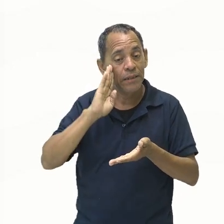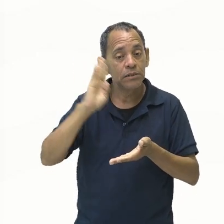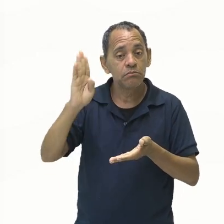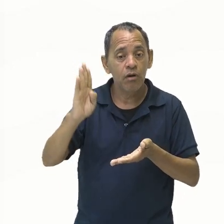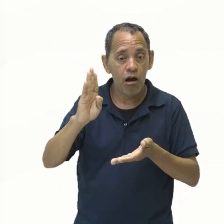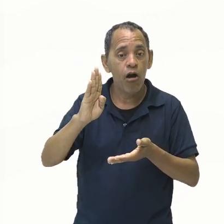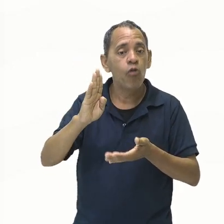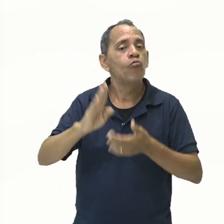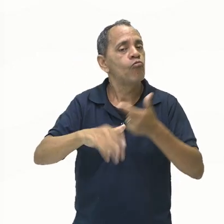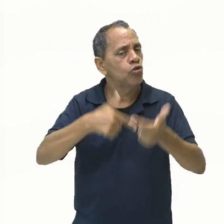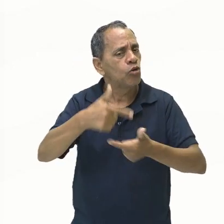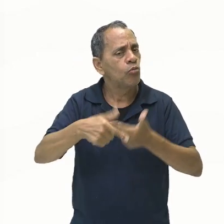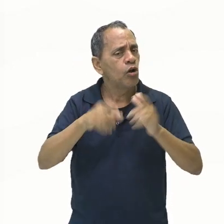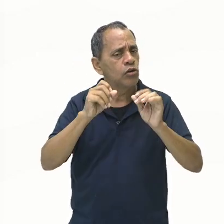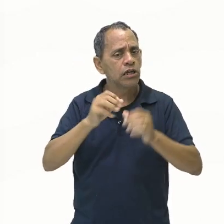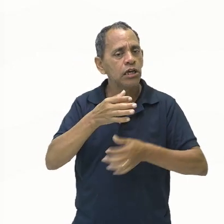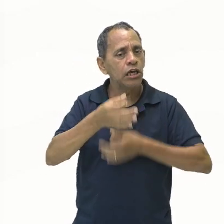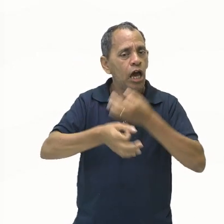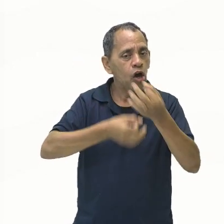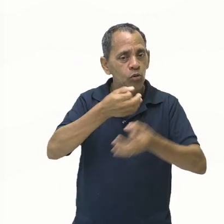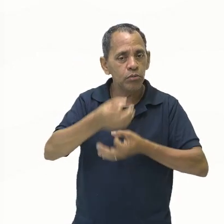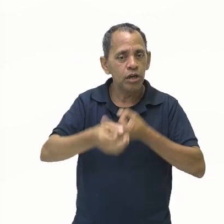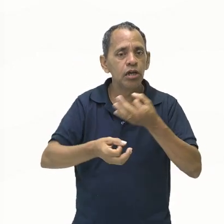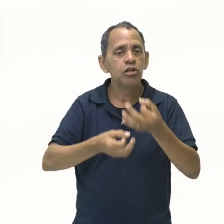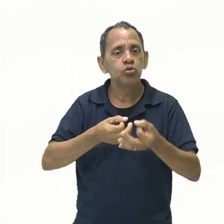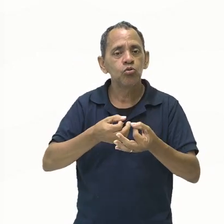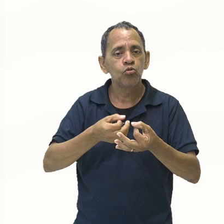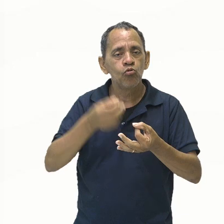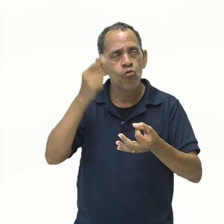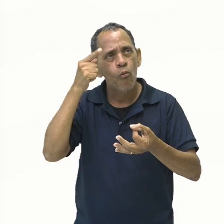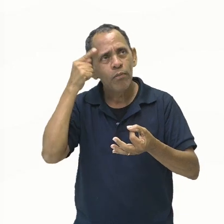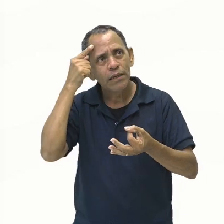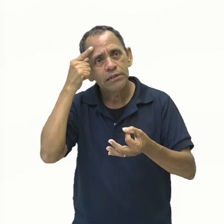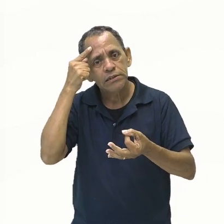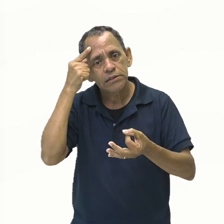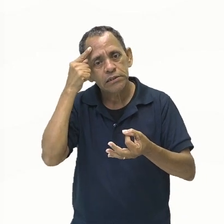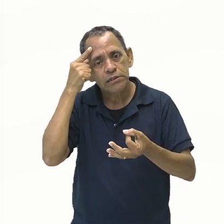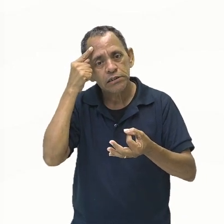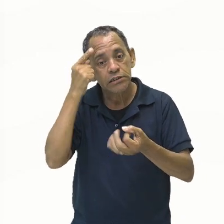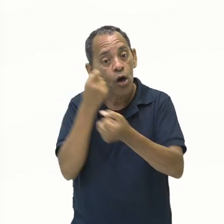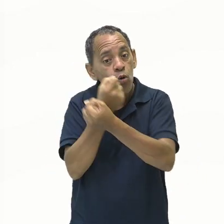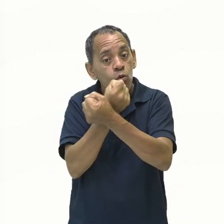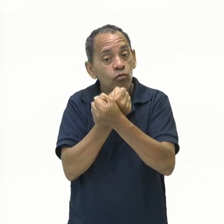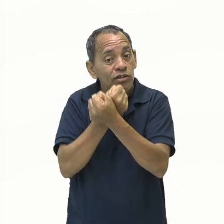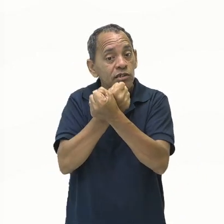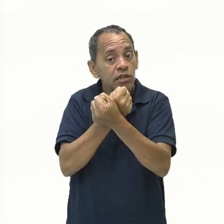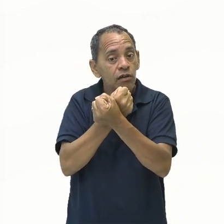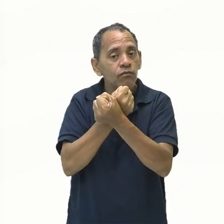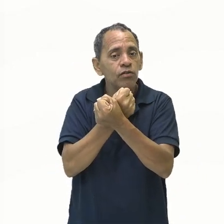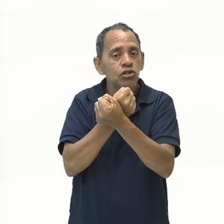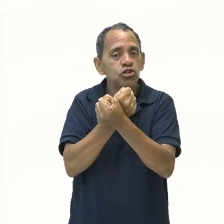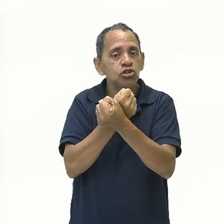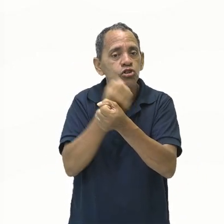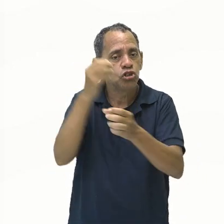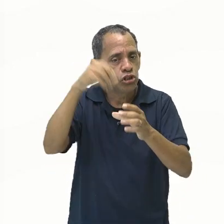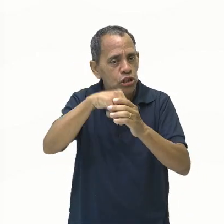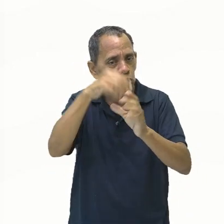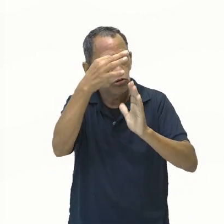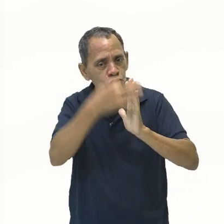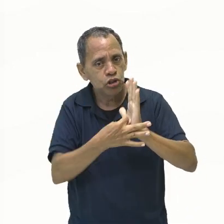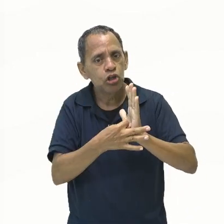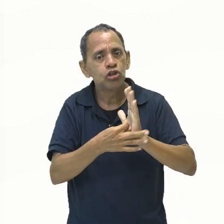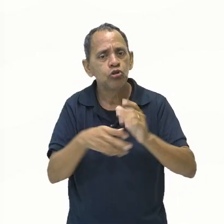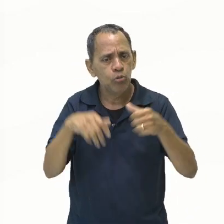trabalhar a argumentação e vou refletir o que vai ser defendido nele. Ela deve ser o quê?